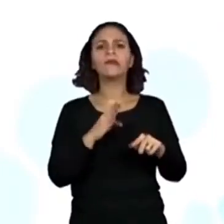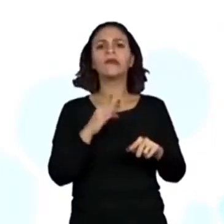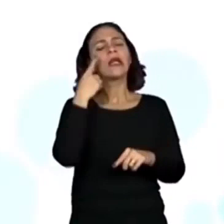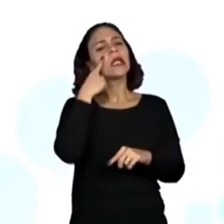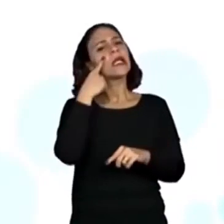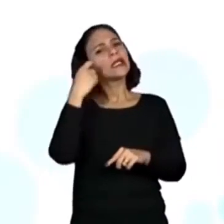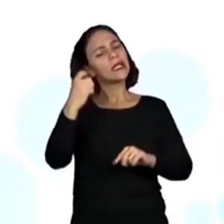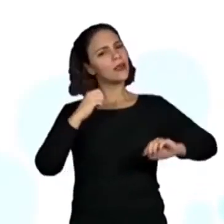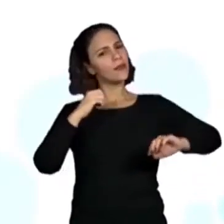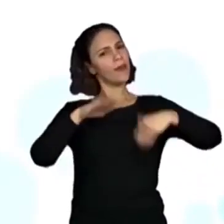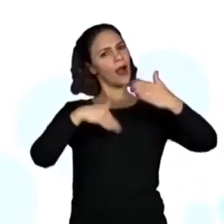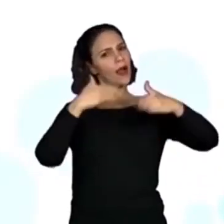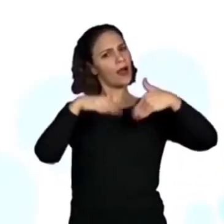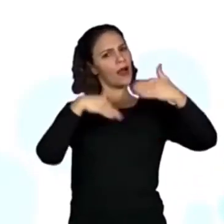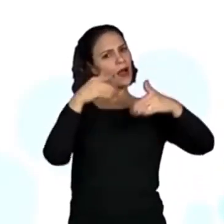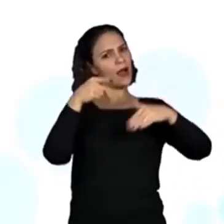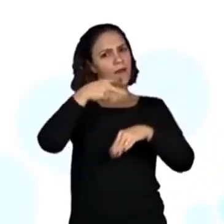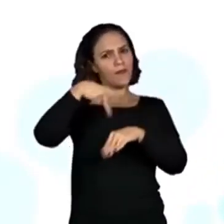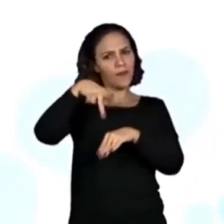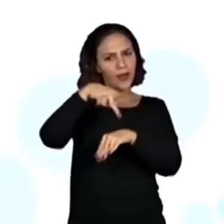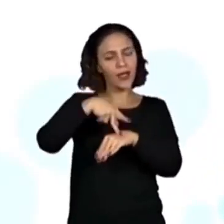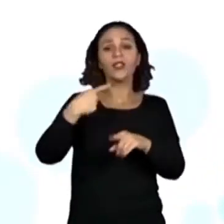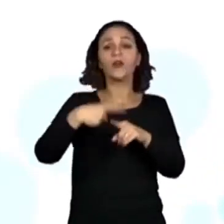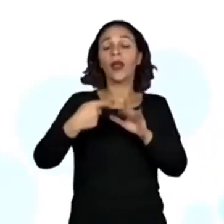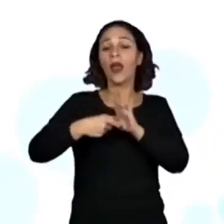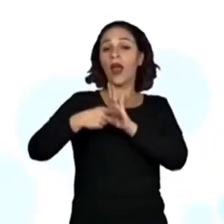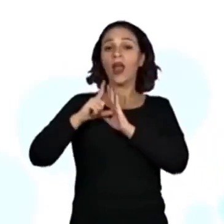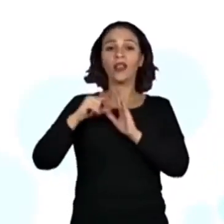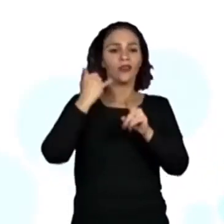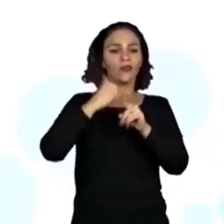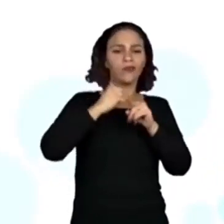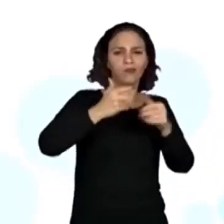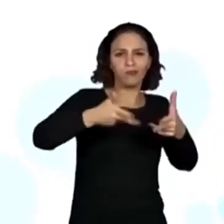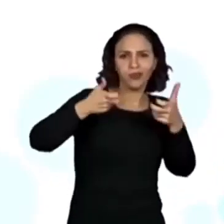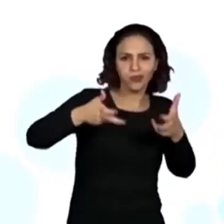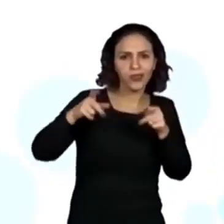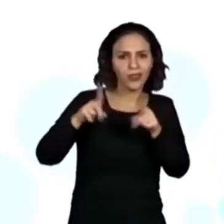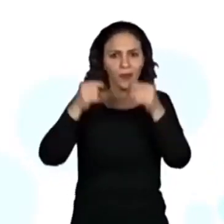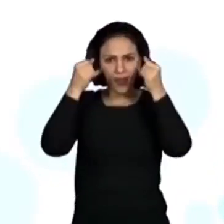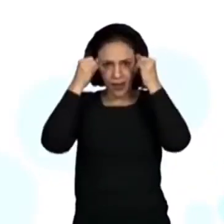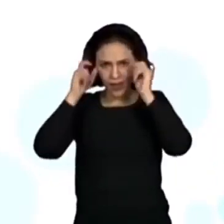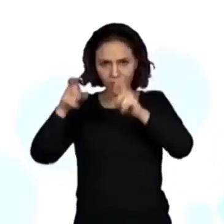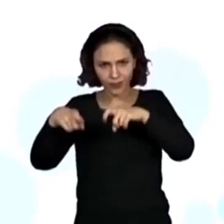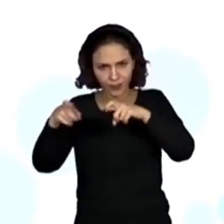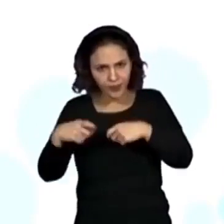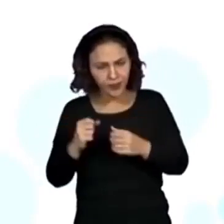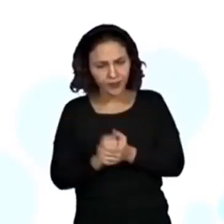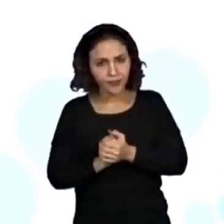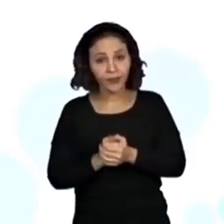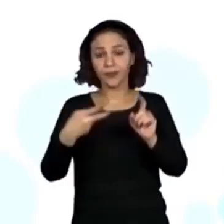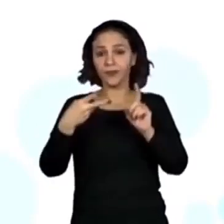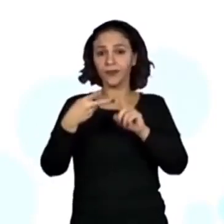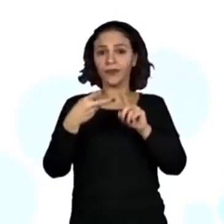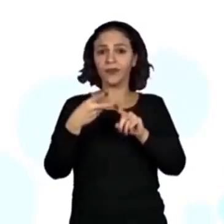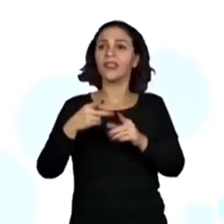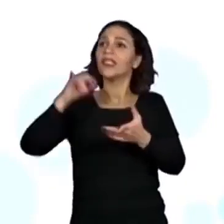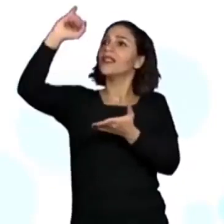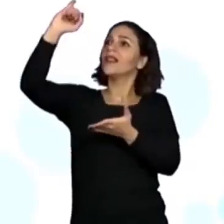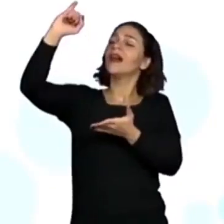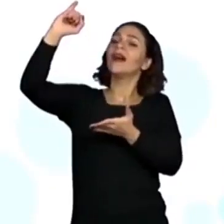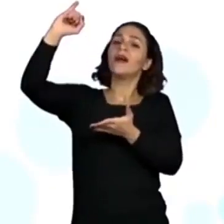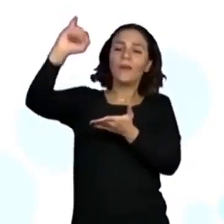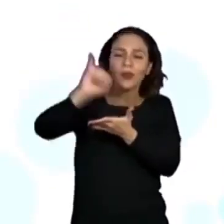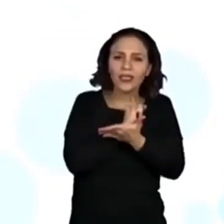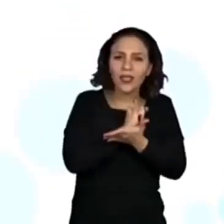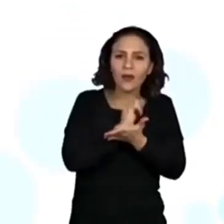país, que até então tinha uma economia baseada na mineração e na agropecuária? O item 2, a queda nas importações e exportações no